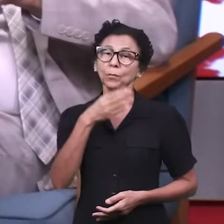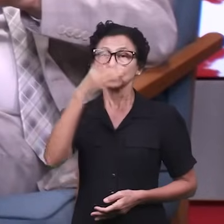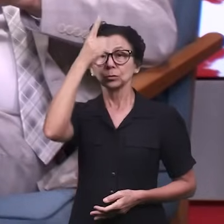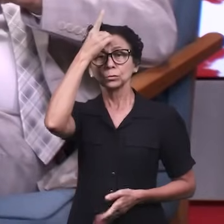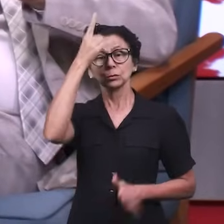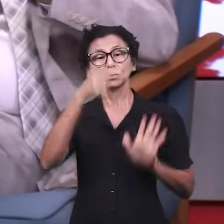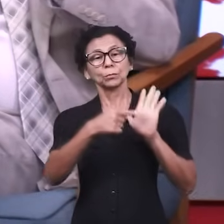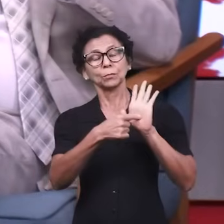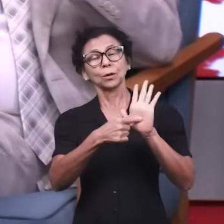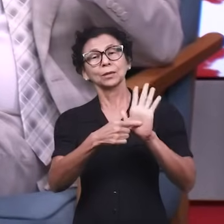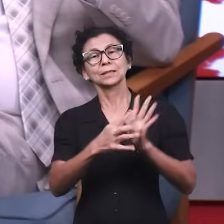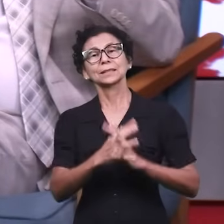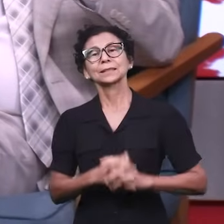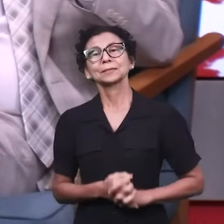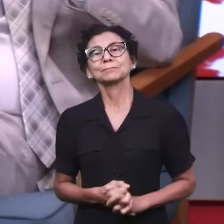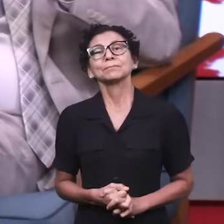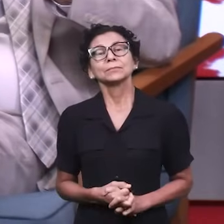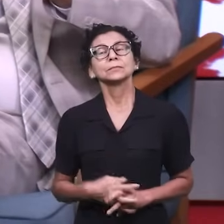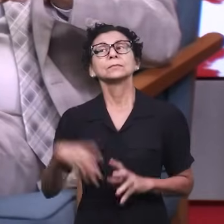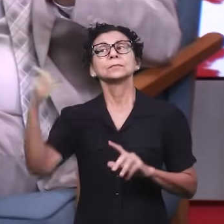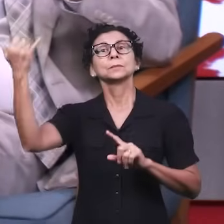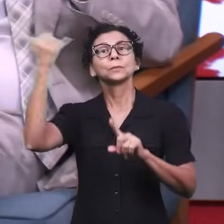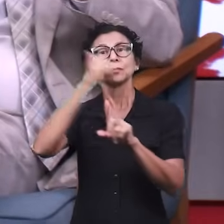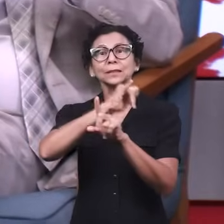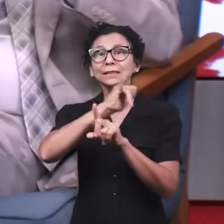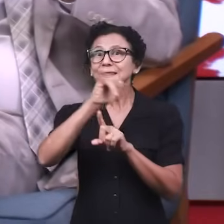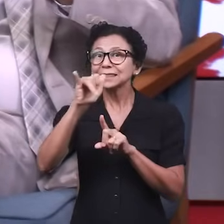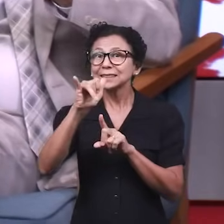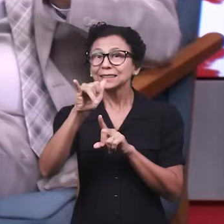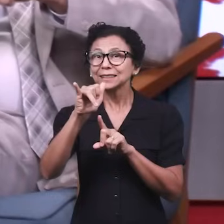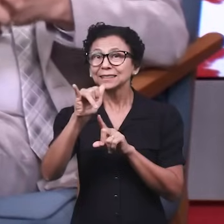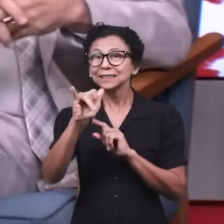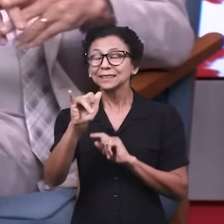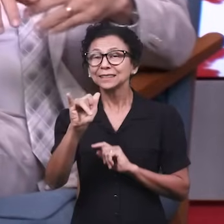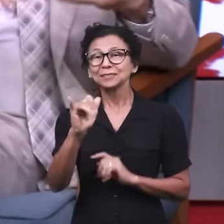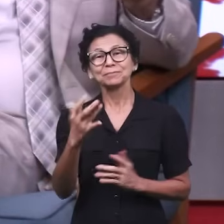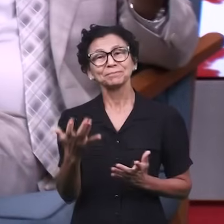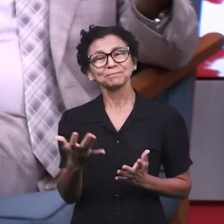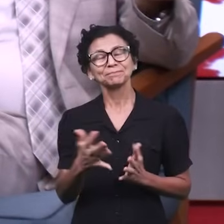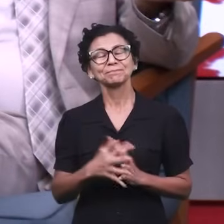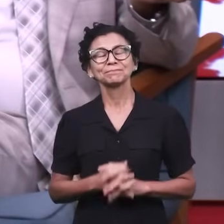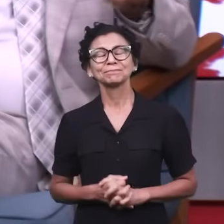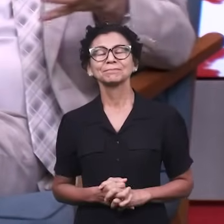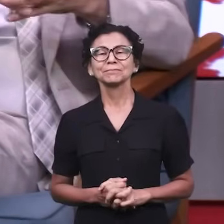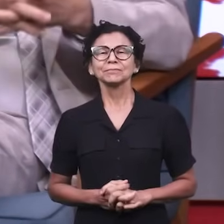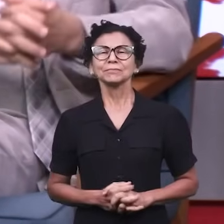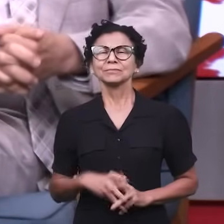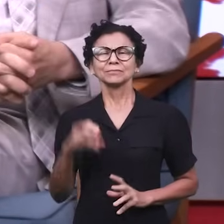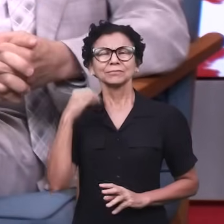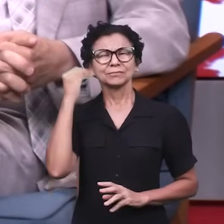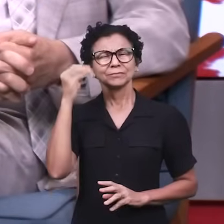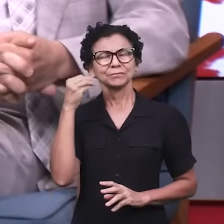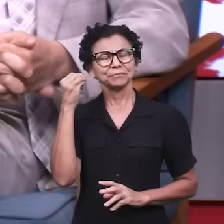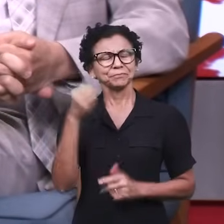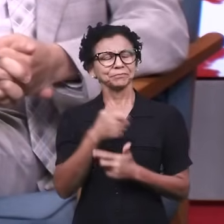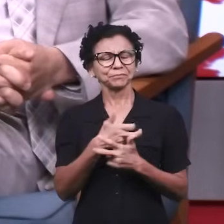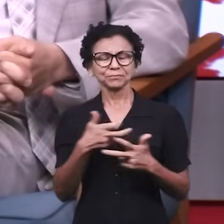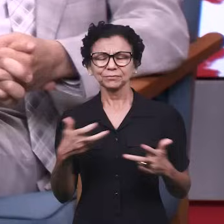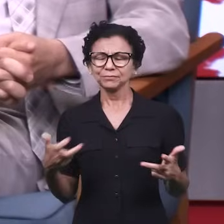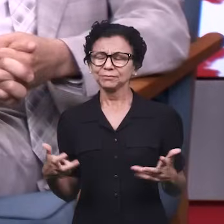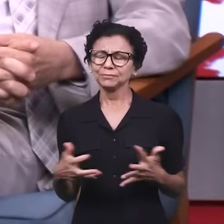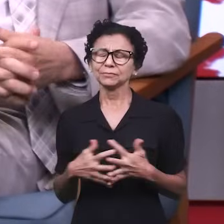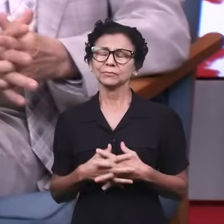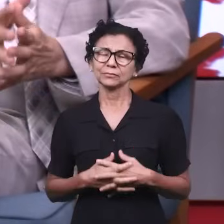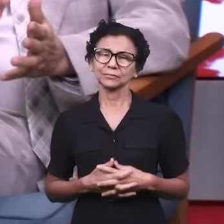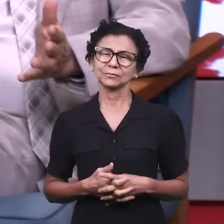Profecia. Quer dizer, o Senhor falou a respeito daquele homem e aquele homem estava ali. Nós tivemos muitas experiências desse tipo,